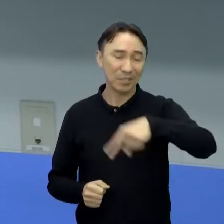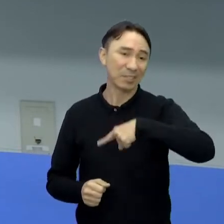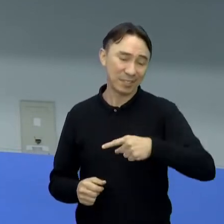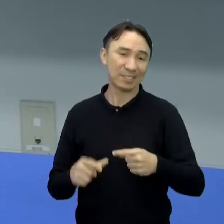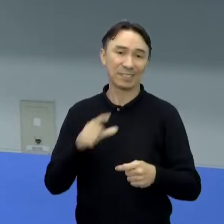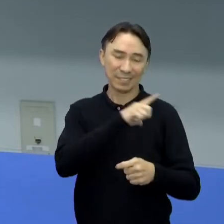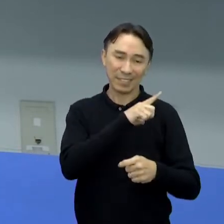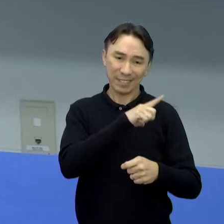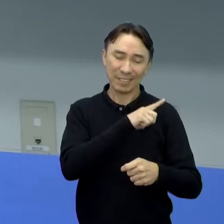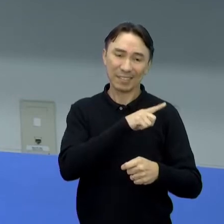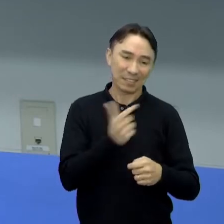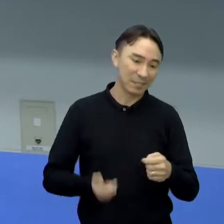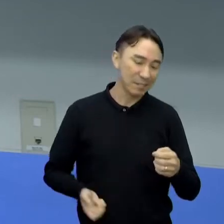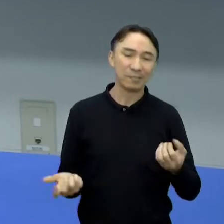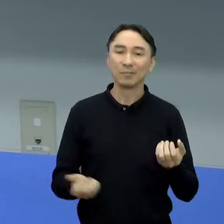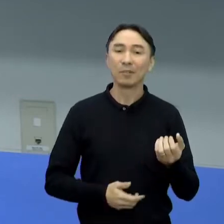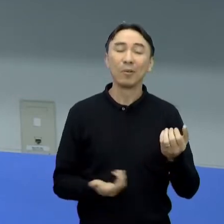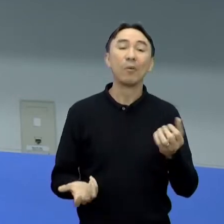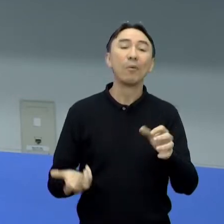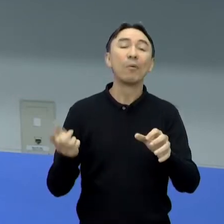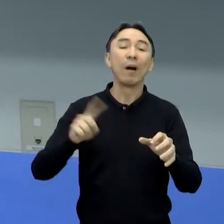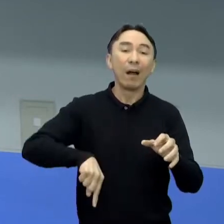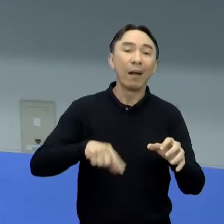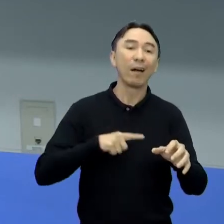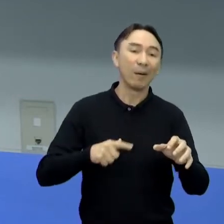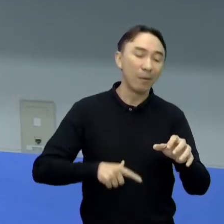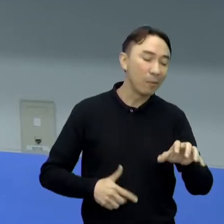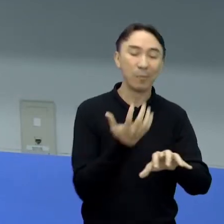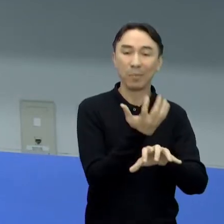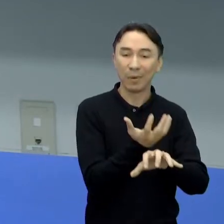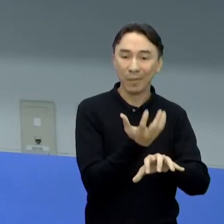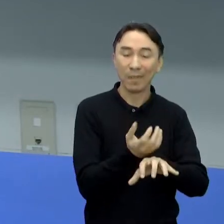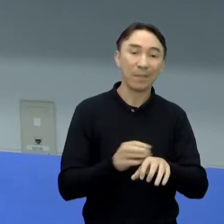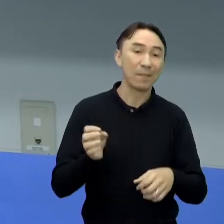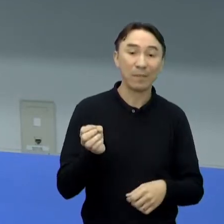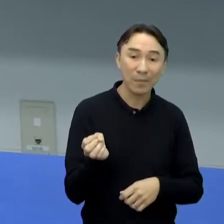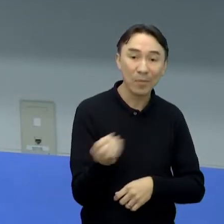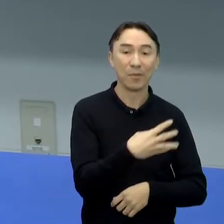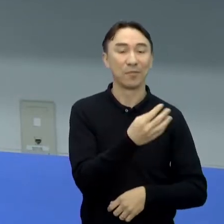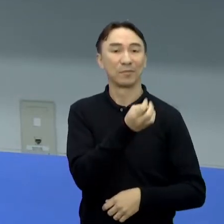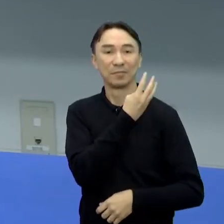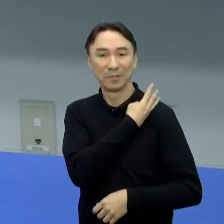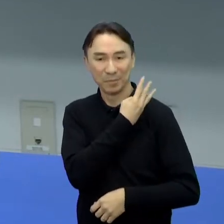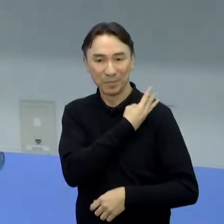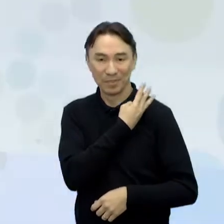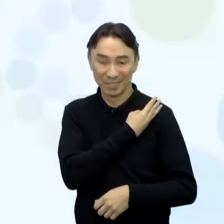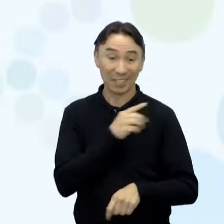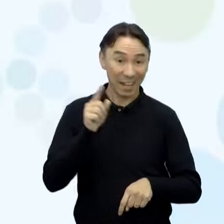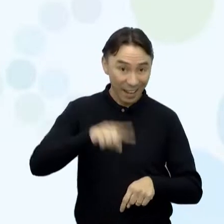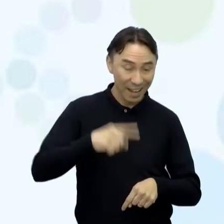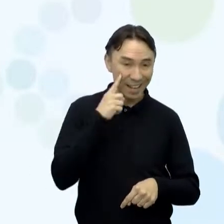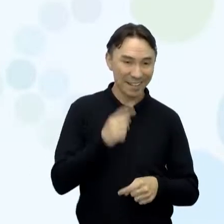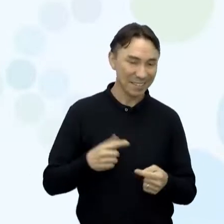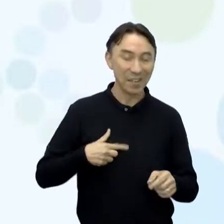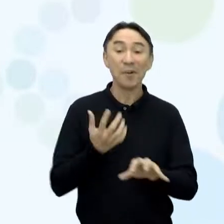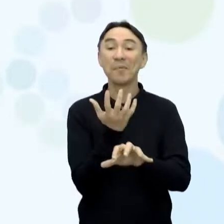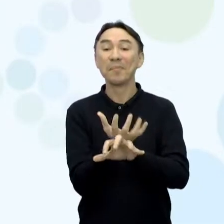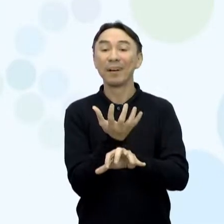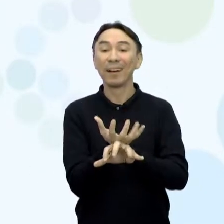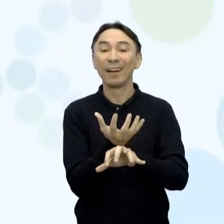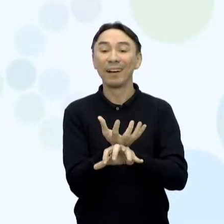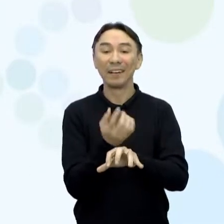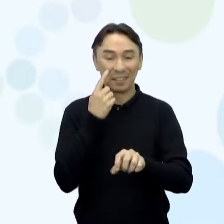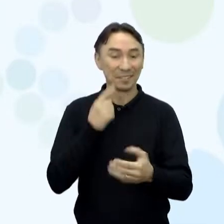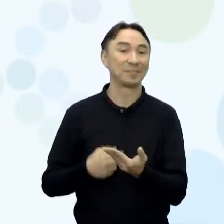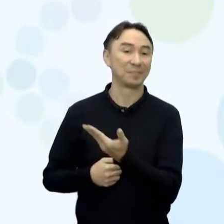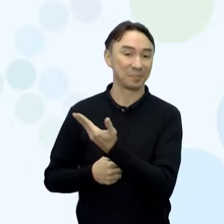componente nessa trajetória do novo ensino médio. Por falar em componente, bota no LED, olha lá. As